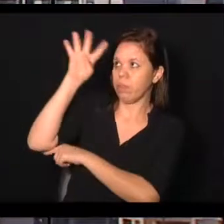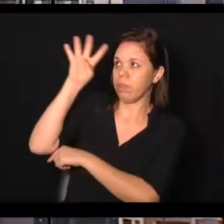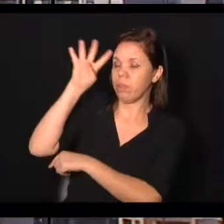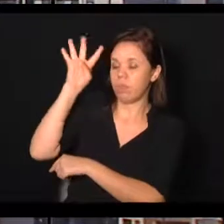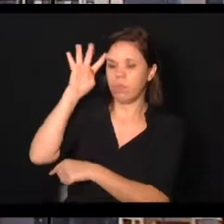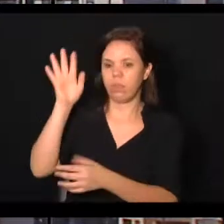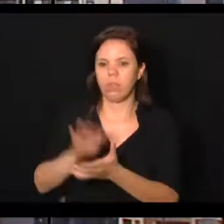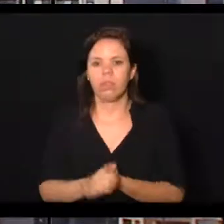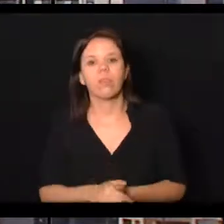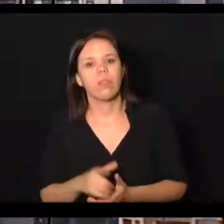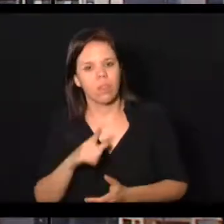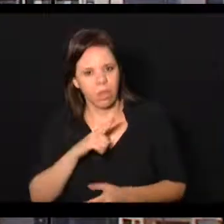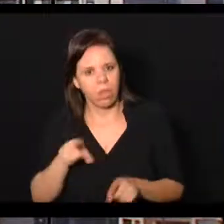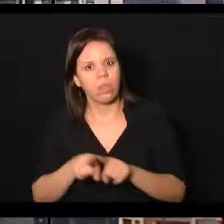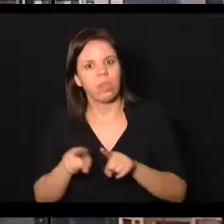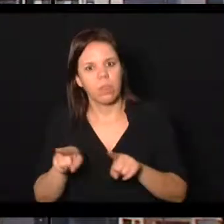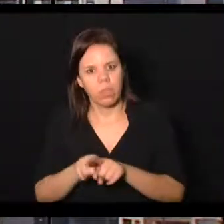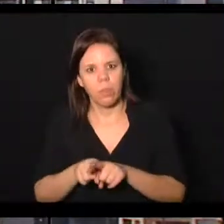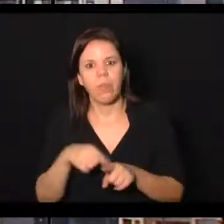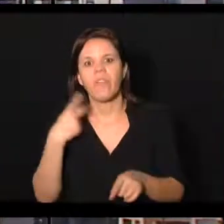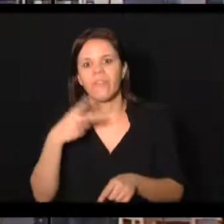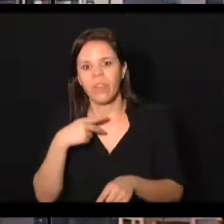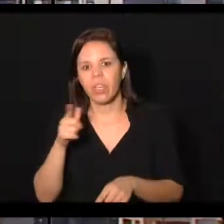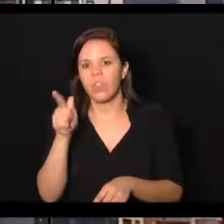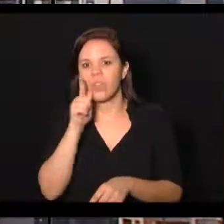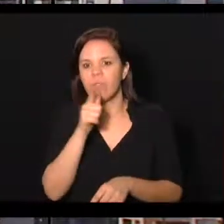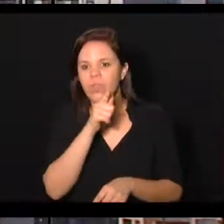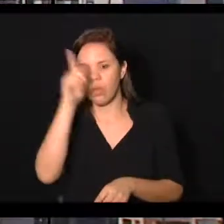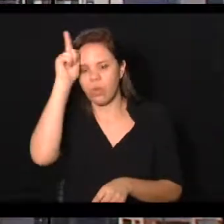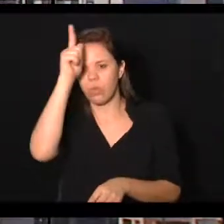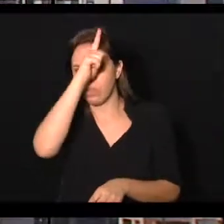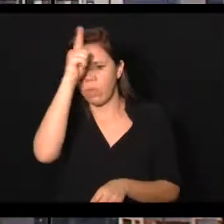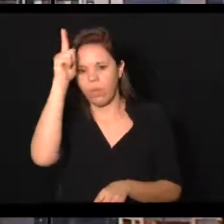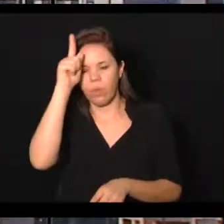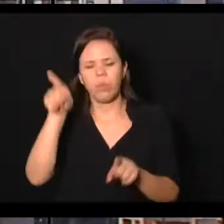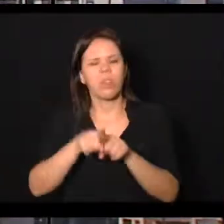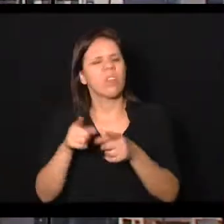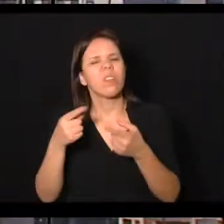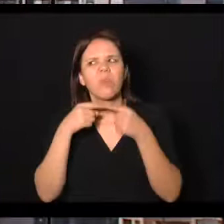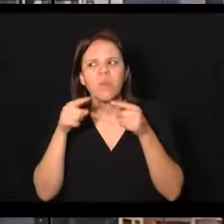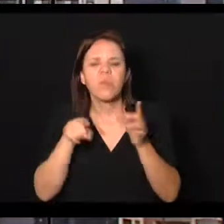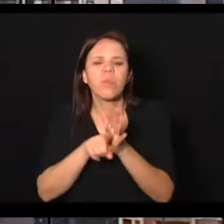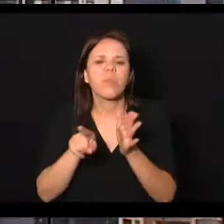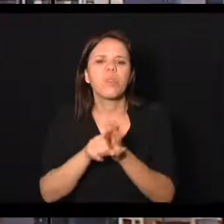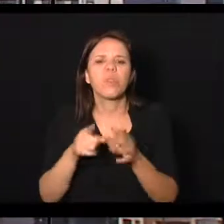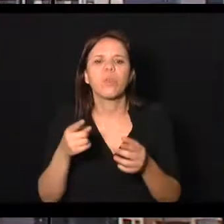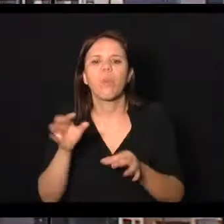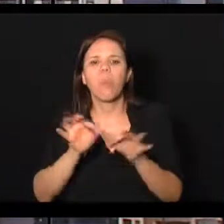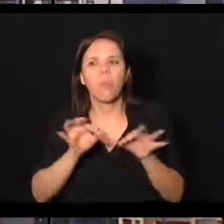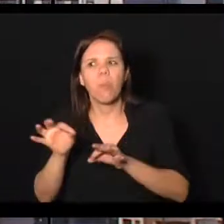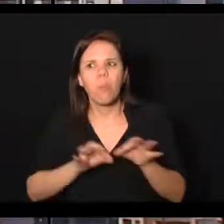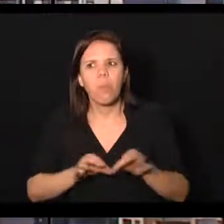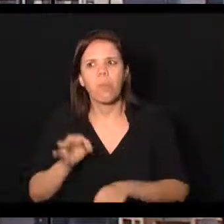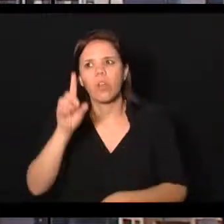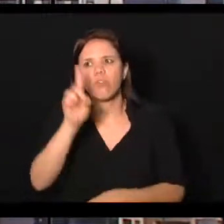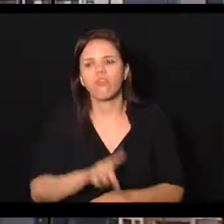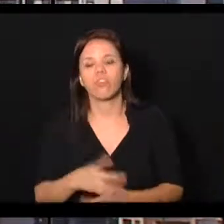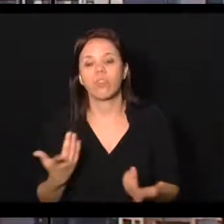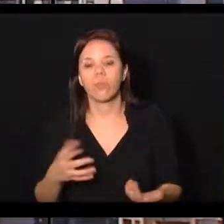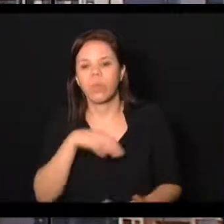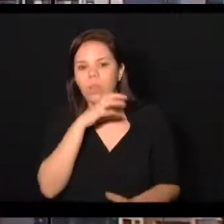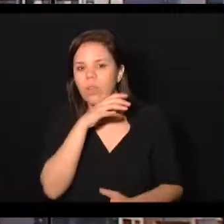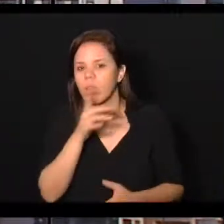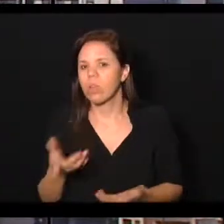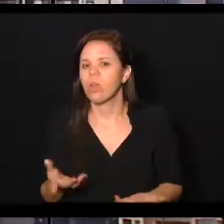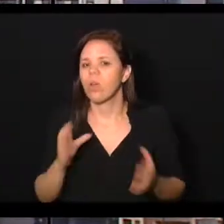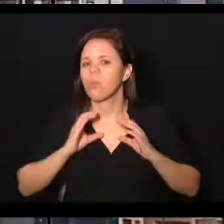quarta-feira tem matéria com o vereador Gustavo Peta, que questiona o plano diretor. Quadro é o bicho com o comportamento